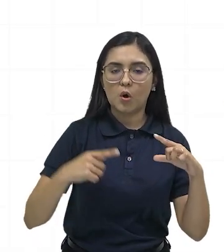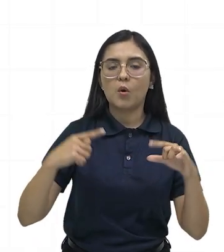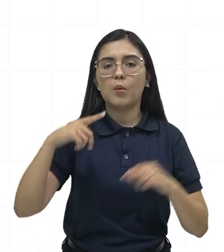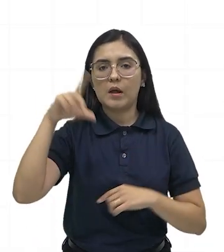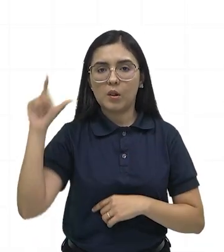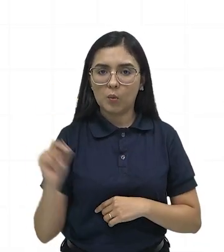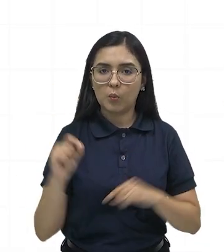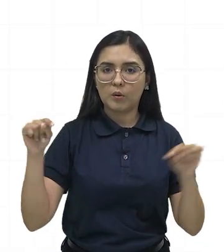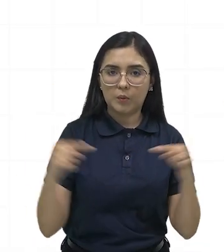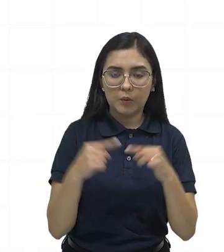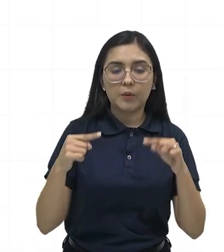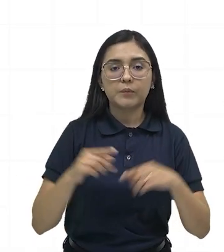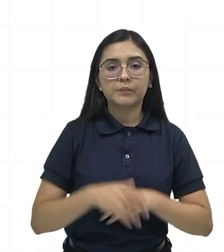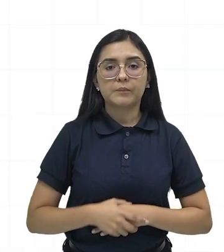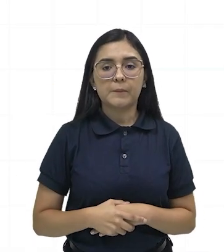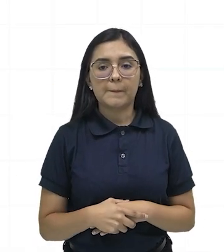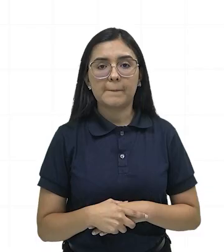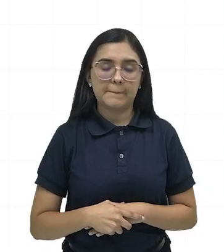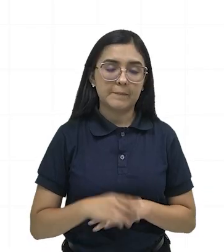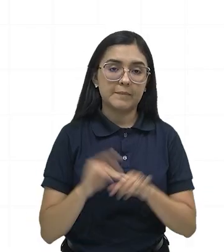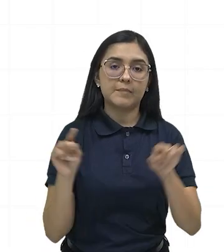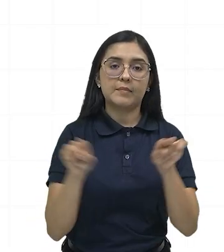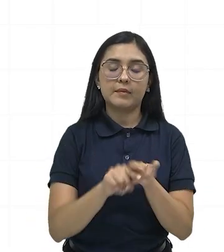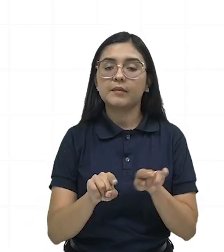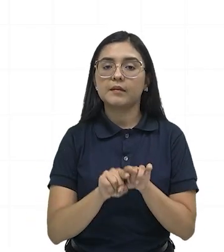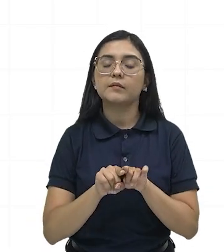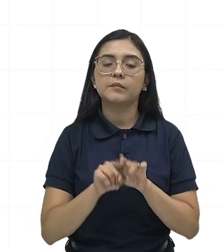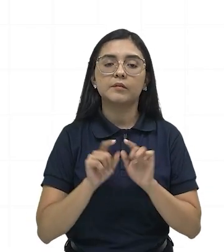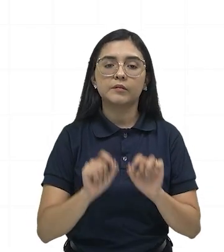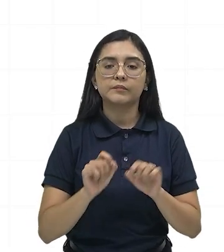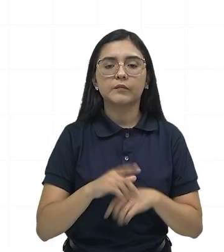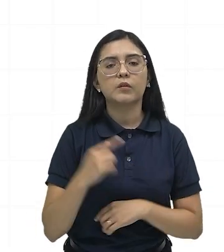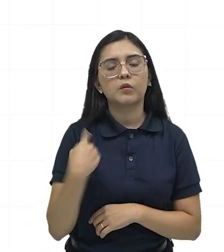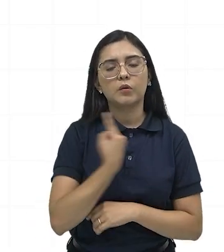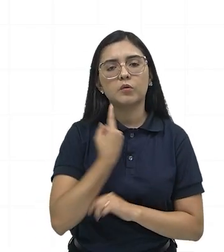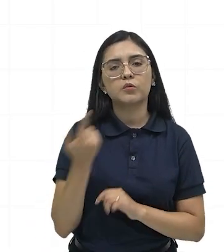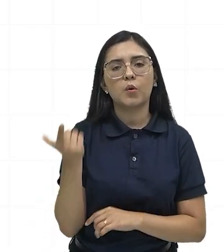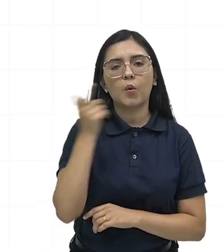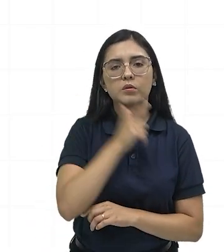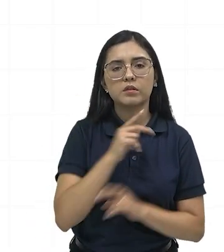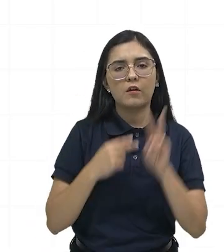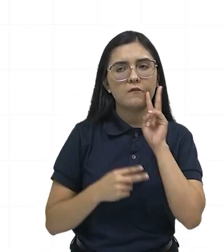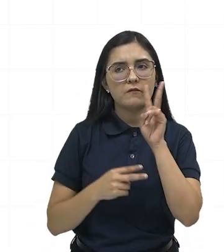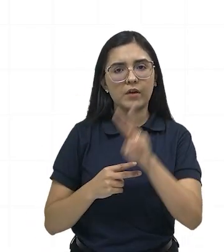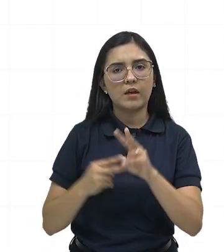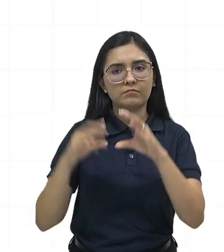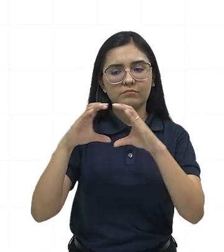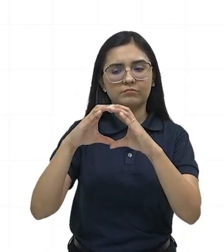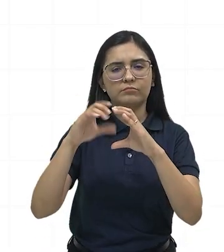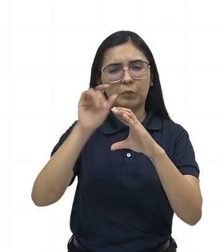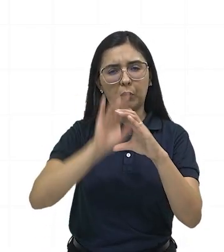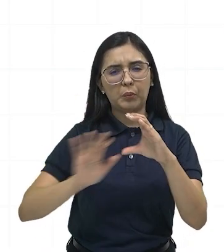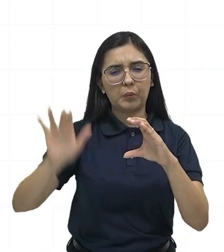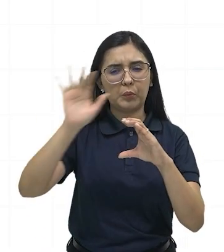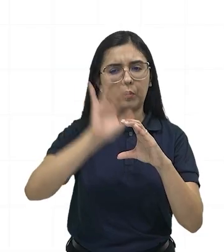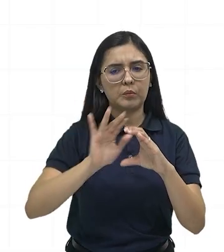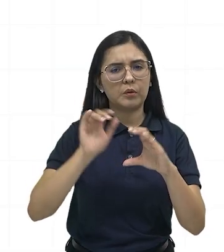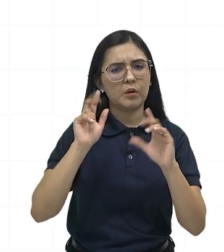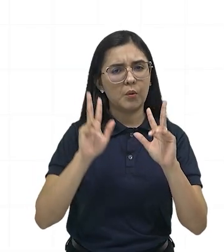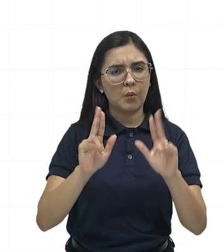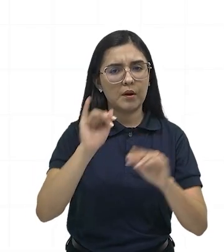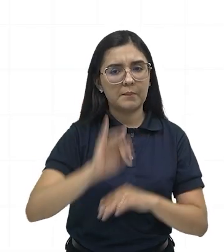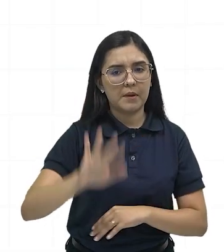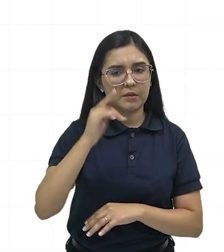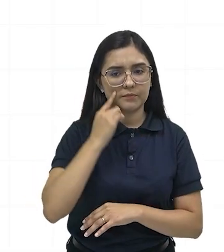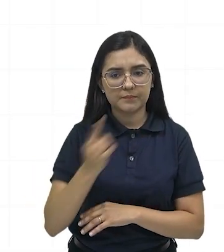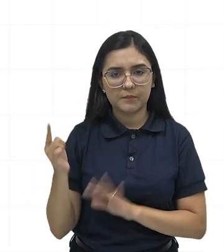Sol e a Lua, e faz com que a gente consiga enxergar ela como está aí na imagem, bem iluminada,